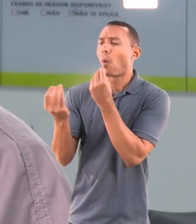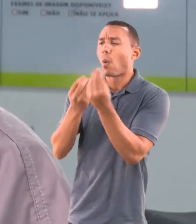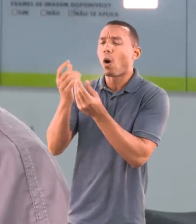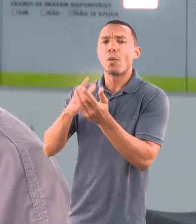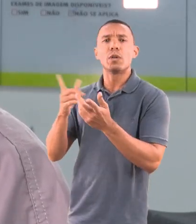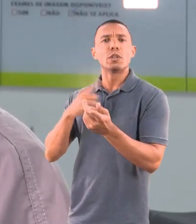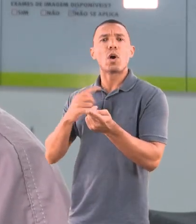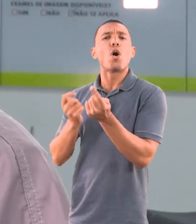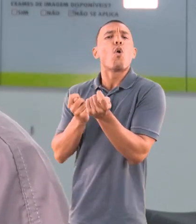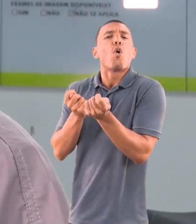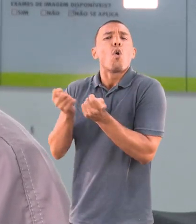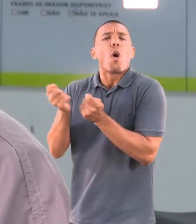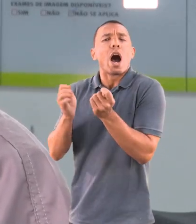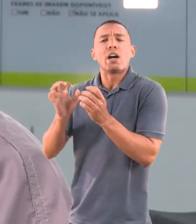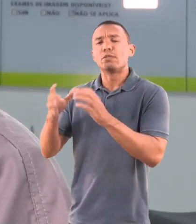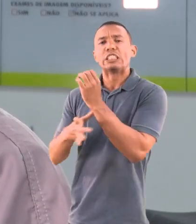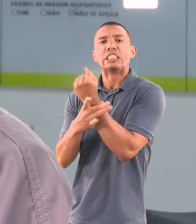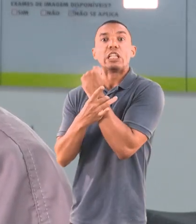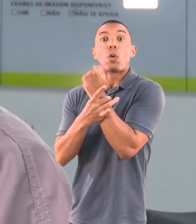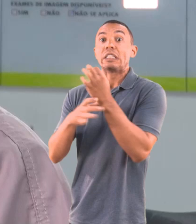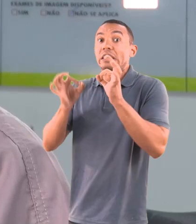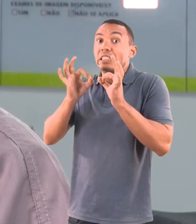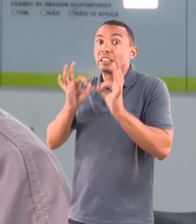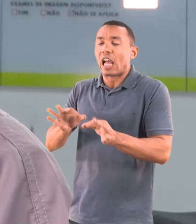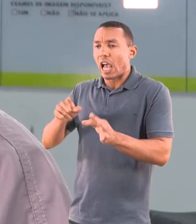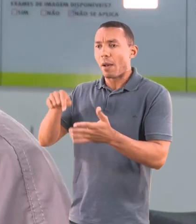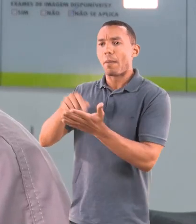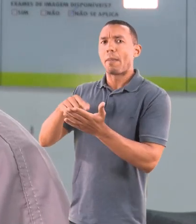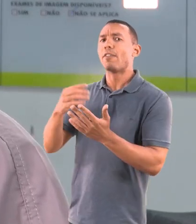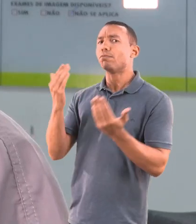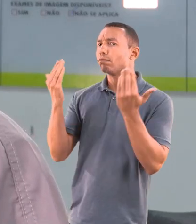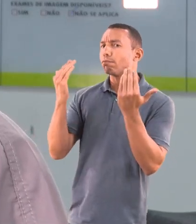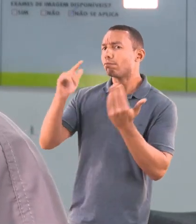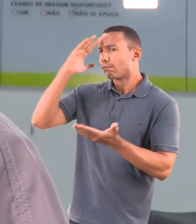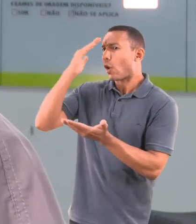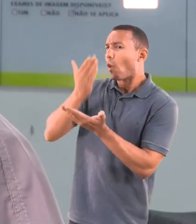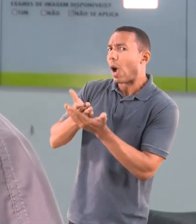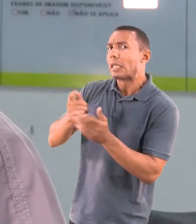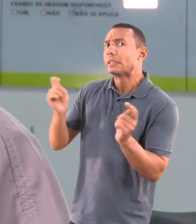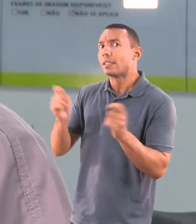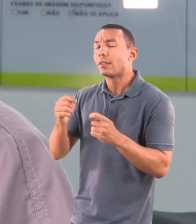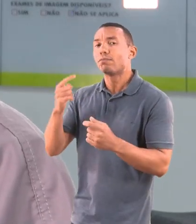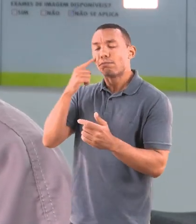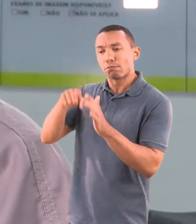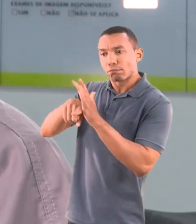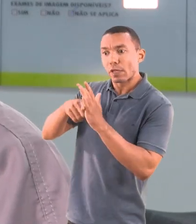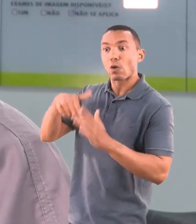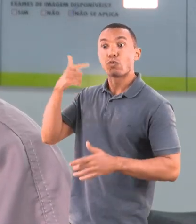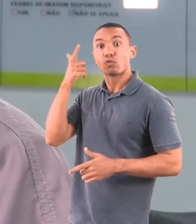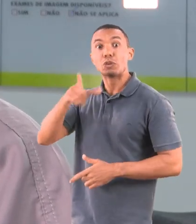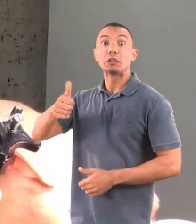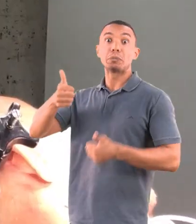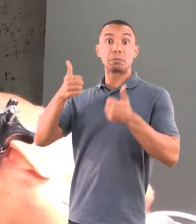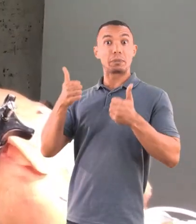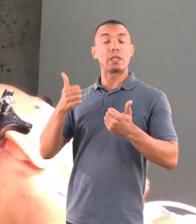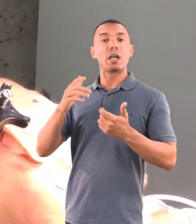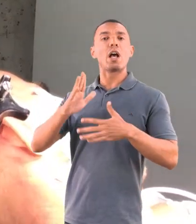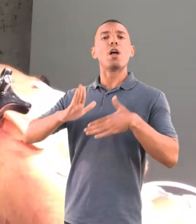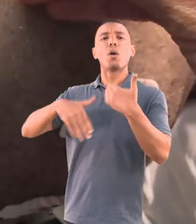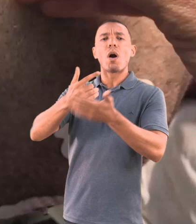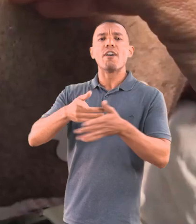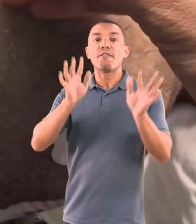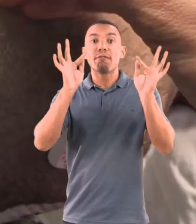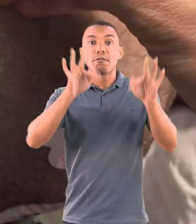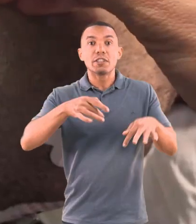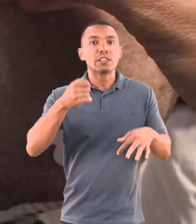do aplicativo em um cenário controlado, quanto a segurança, a confiabilidade dele, que foi muito positiva. E agora